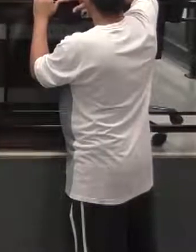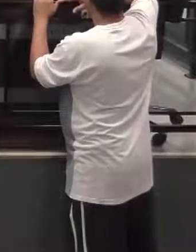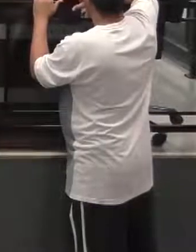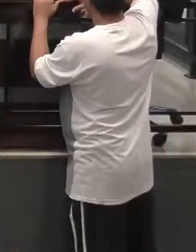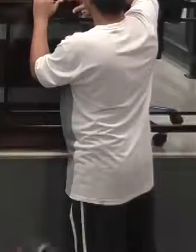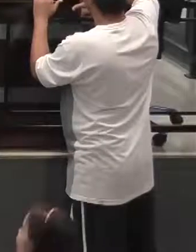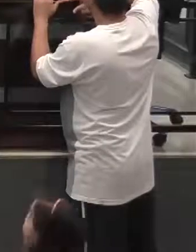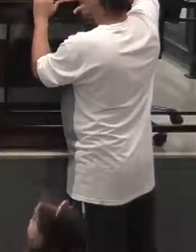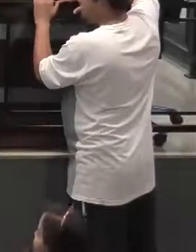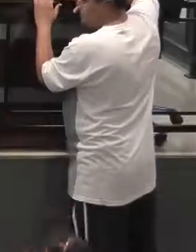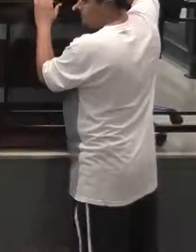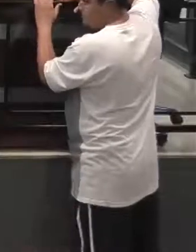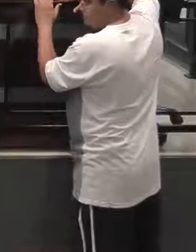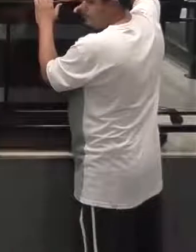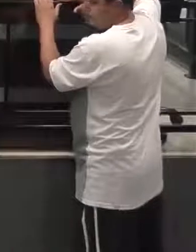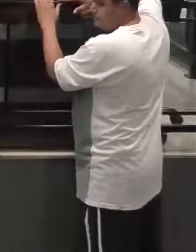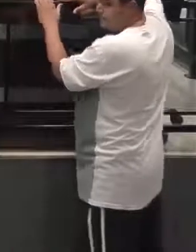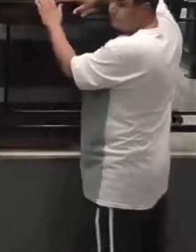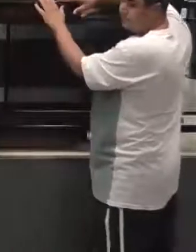Gracias.